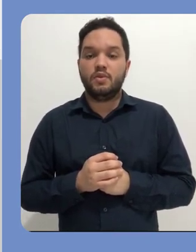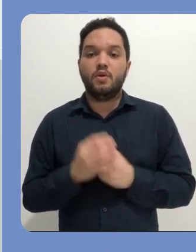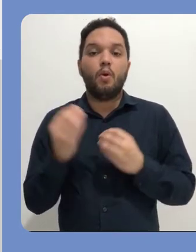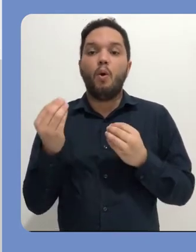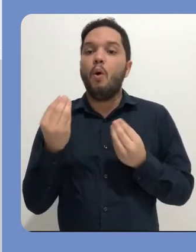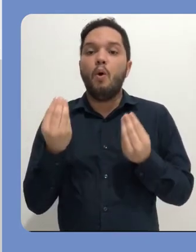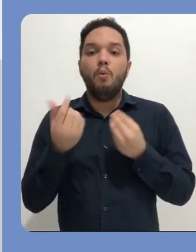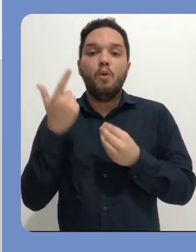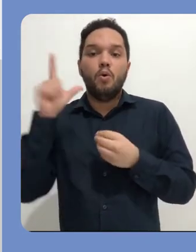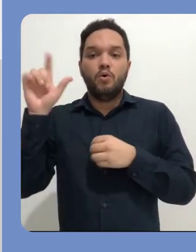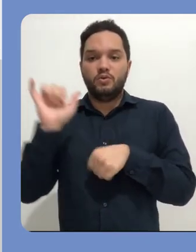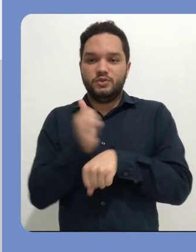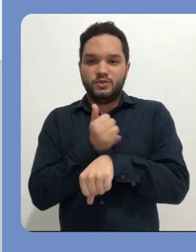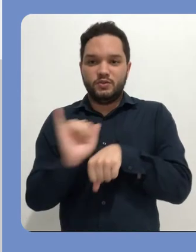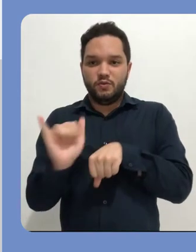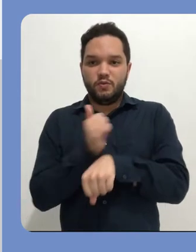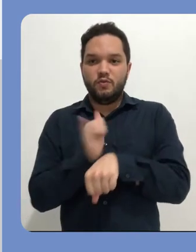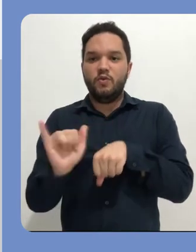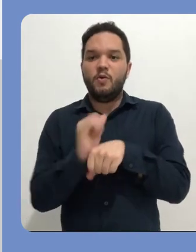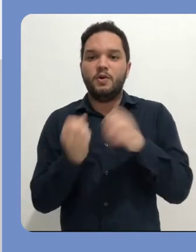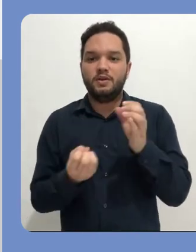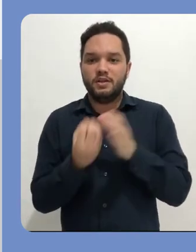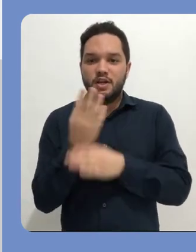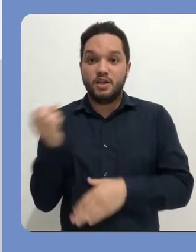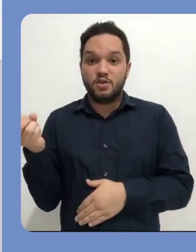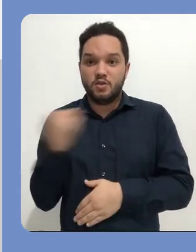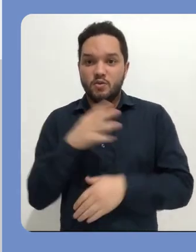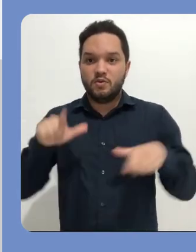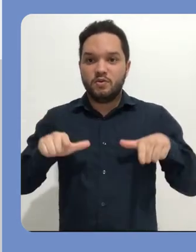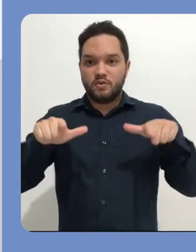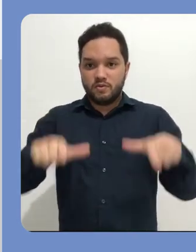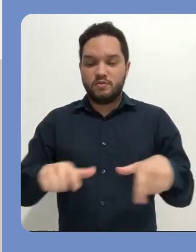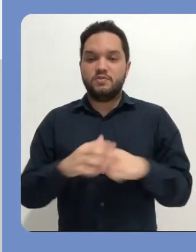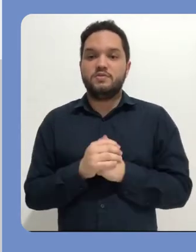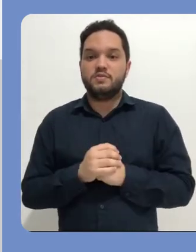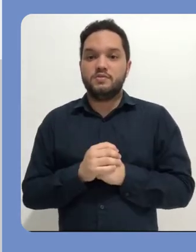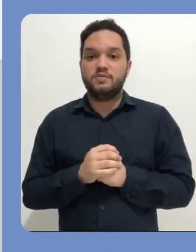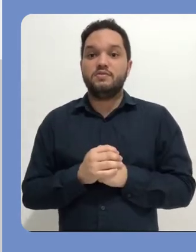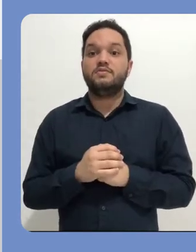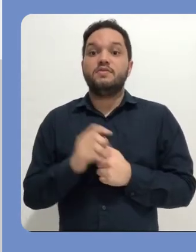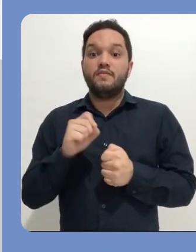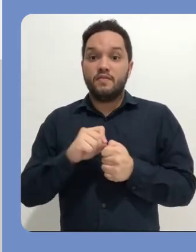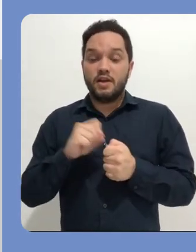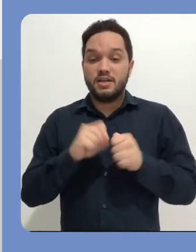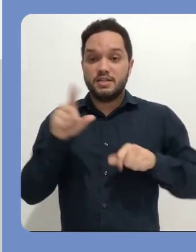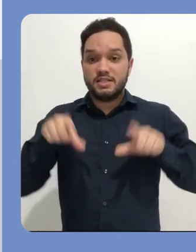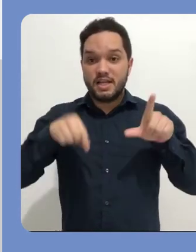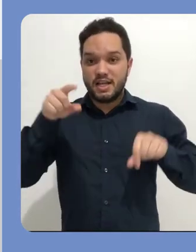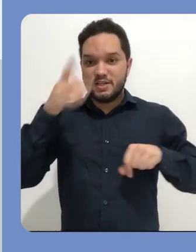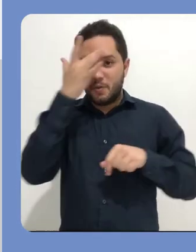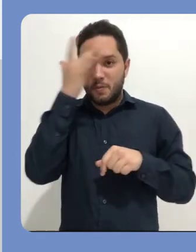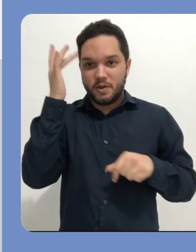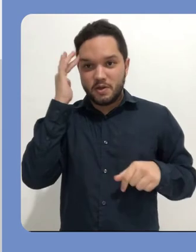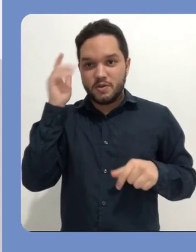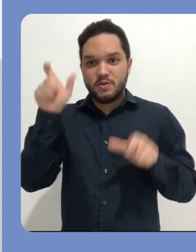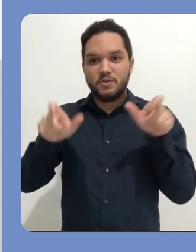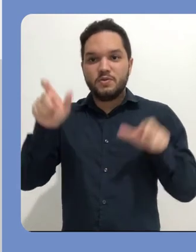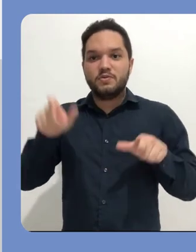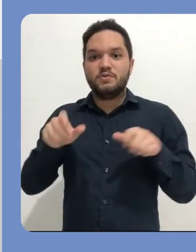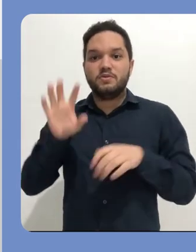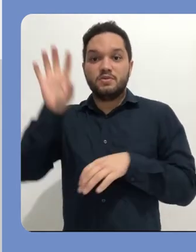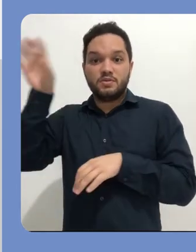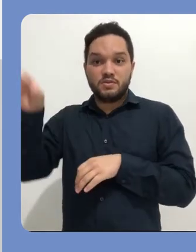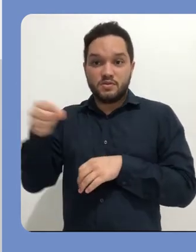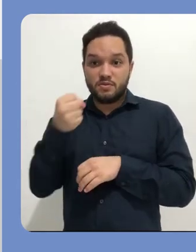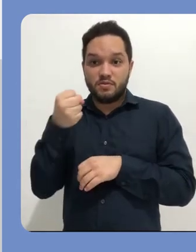A outra forma de criar um novo certificado é fazendo a seleção dos candidatos a partir